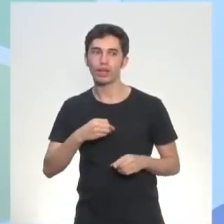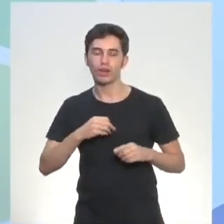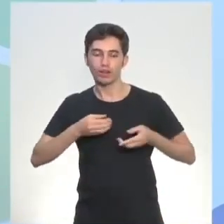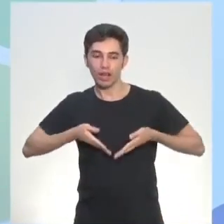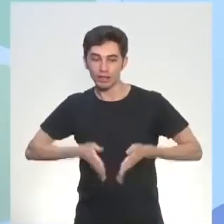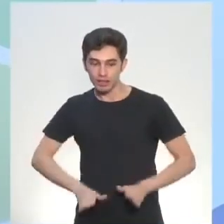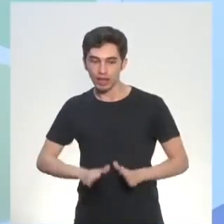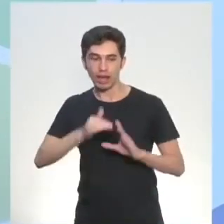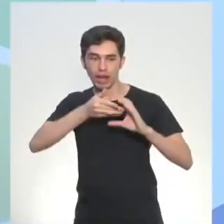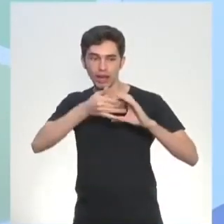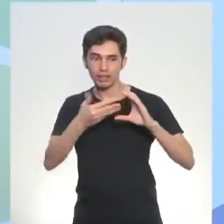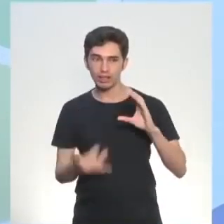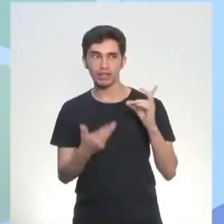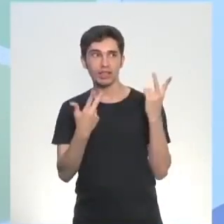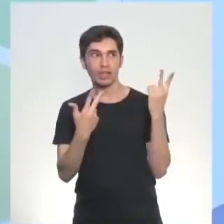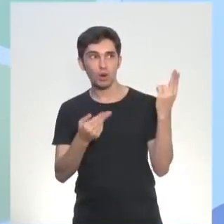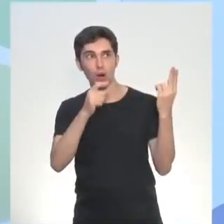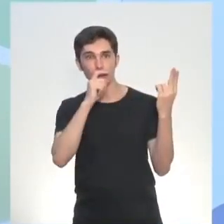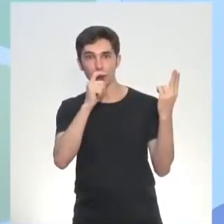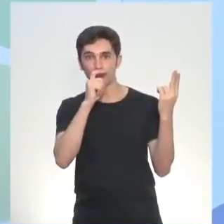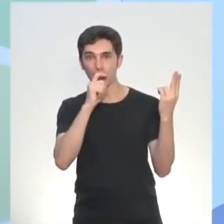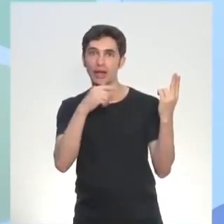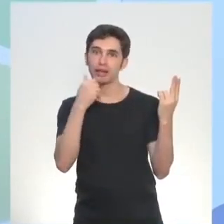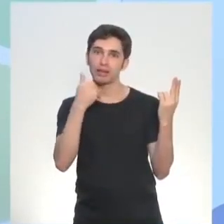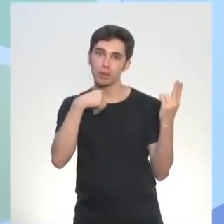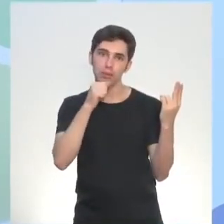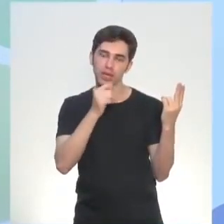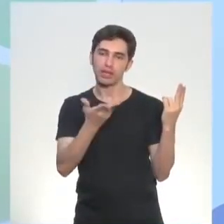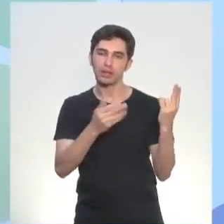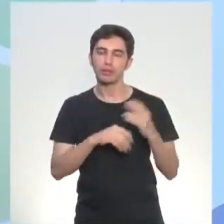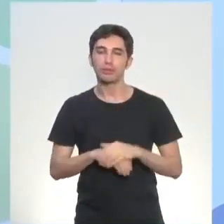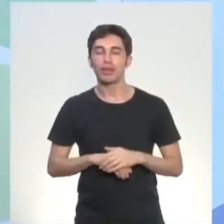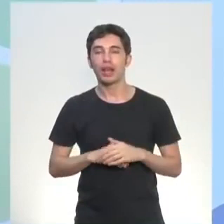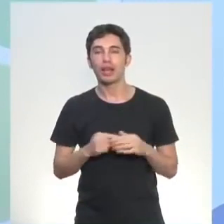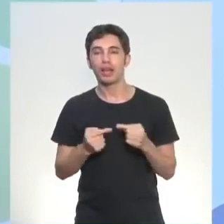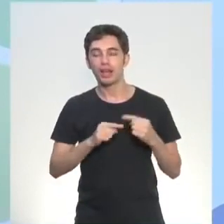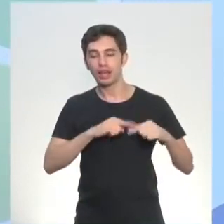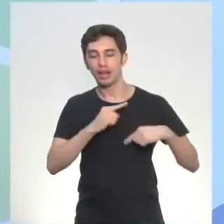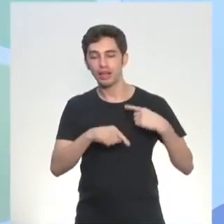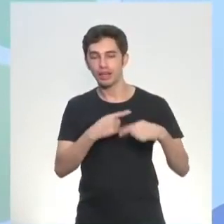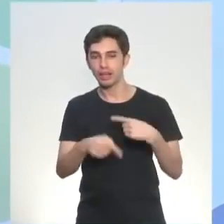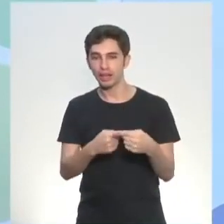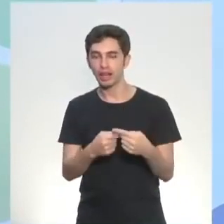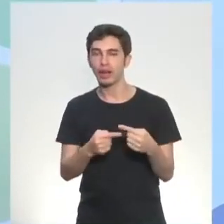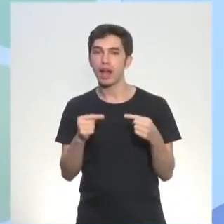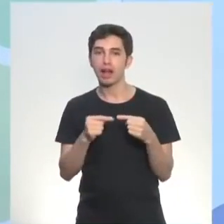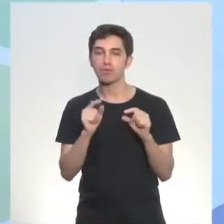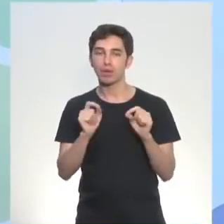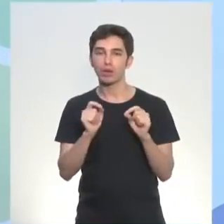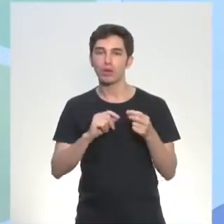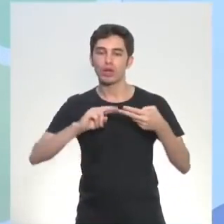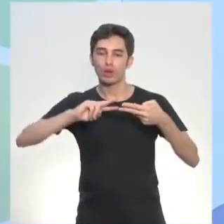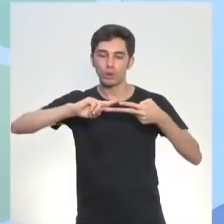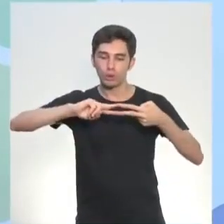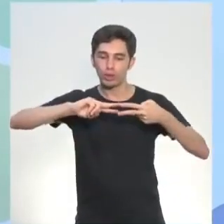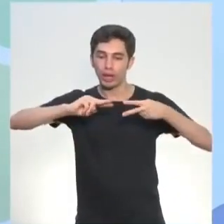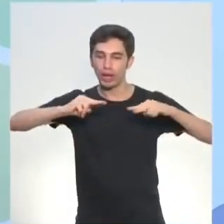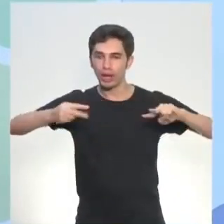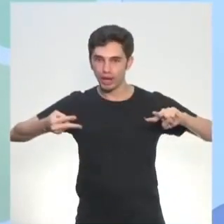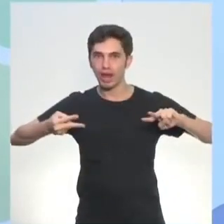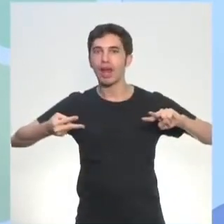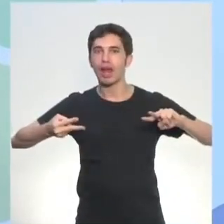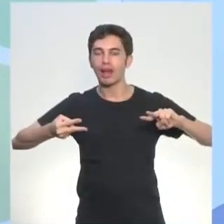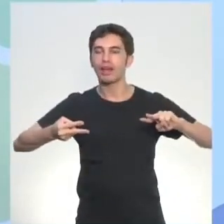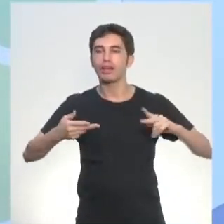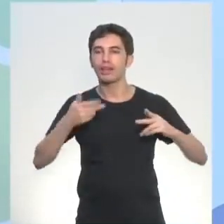de característica, professora Marília, hereditariedade é a transmissão, é transmitida pelos genes, DNA, a aluna